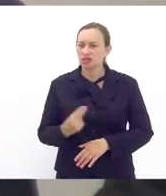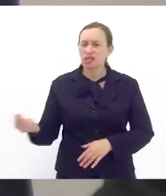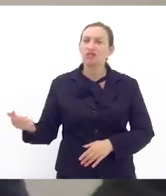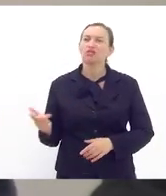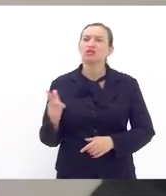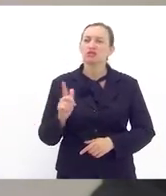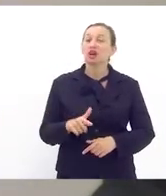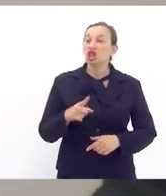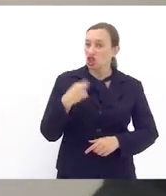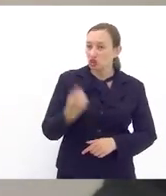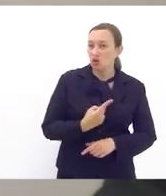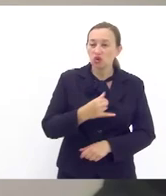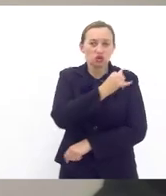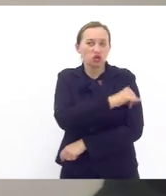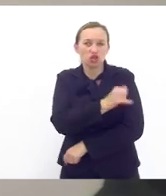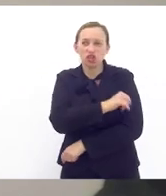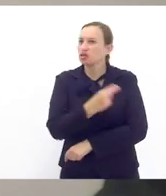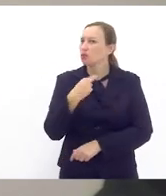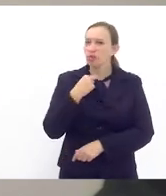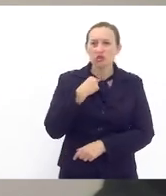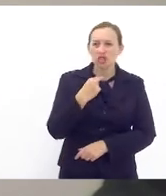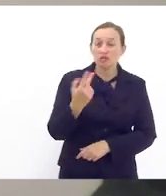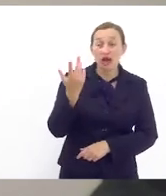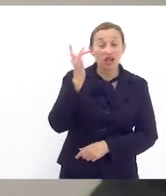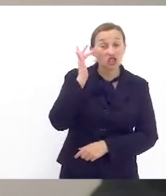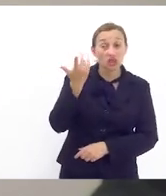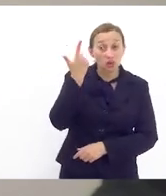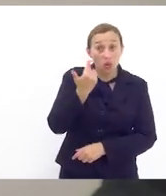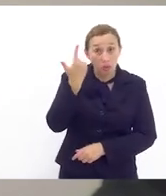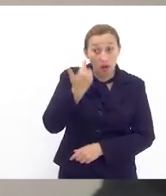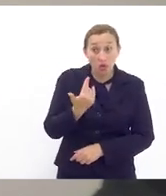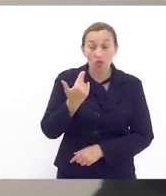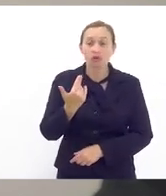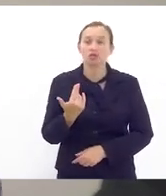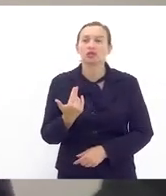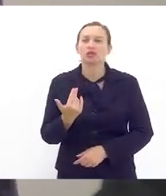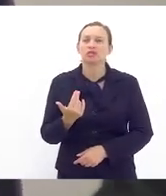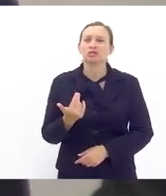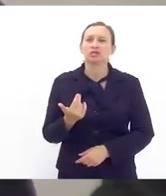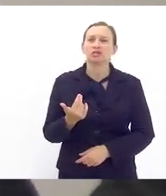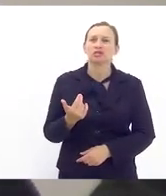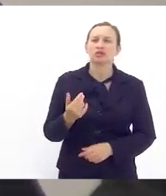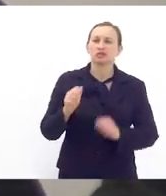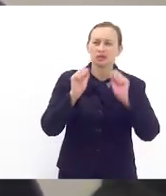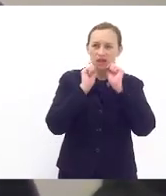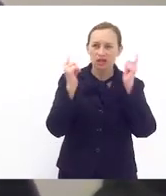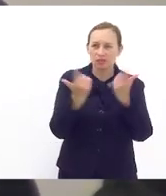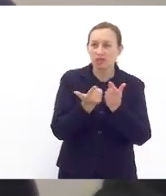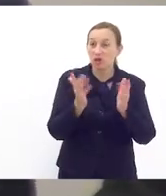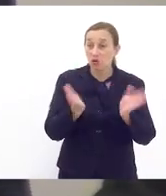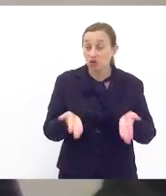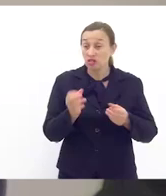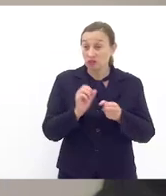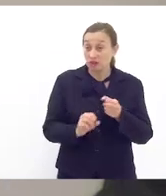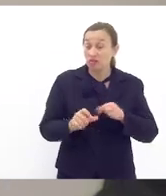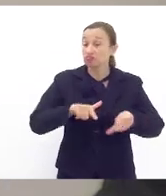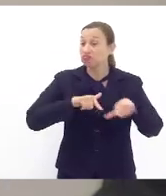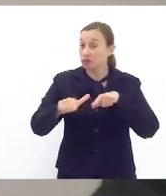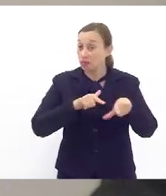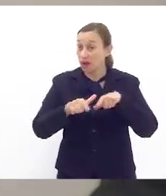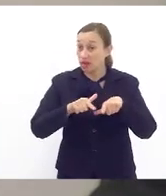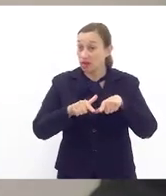e nós no Rio de Janeiro não podemos achar normal e o que a Assembleia Legislativa faz hoje é um